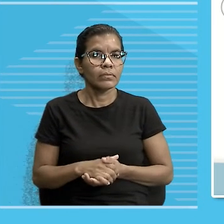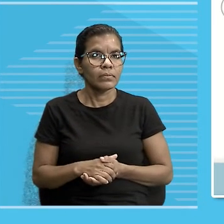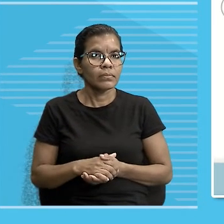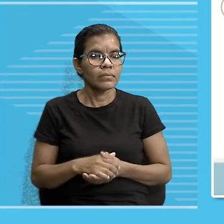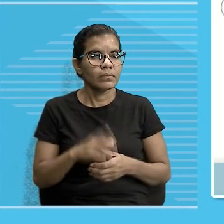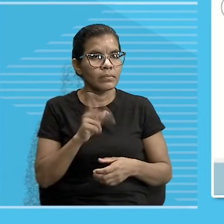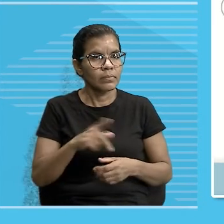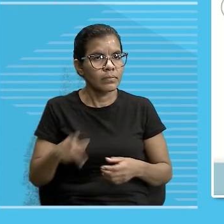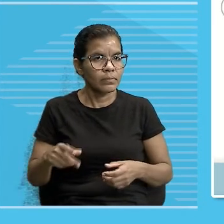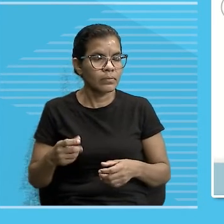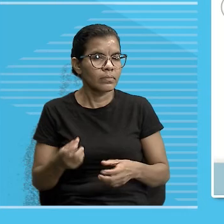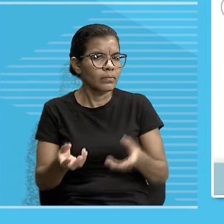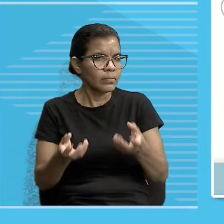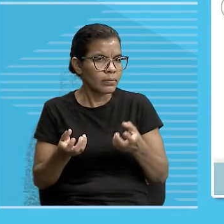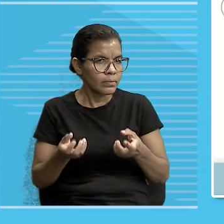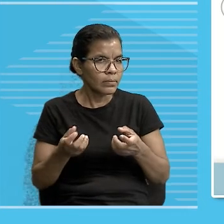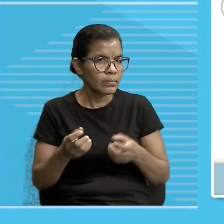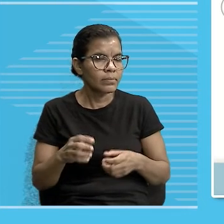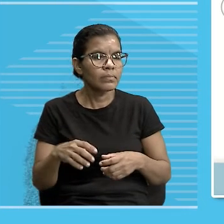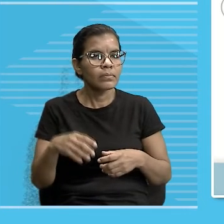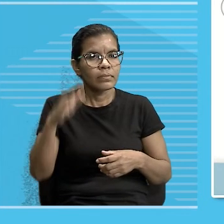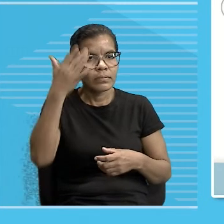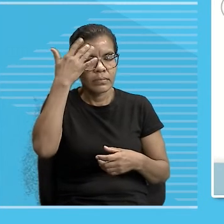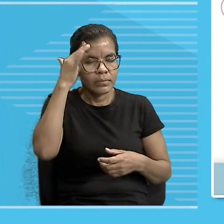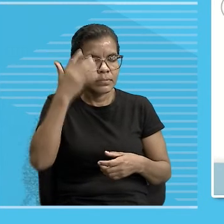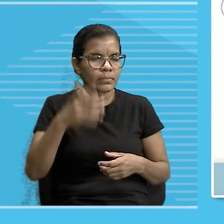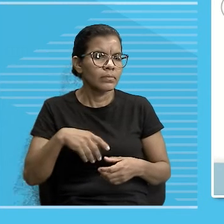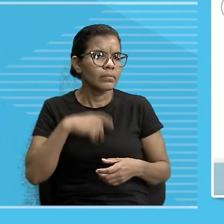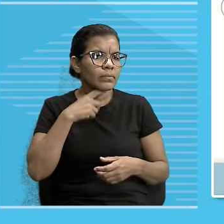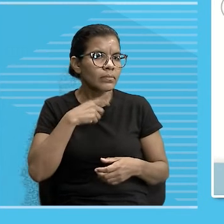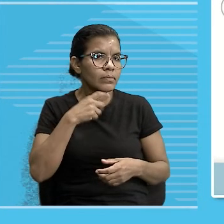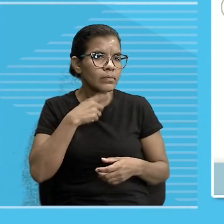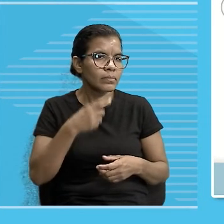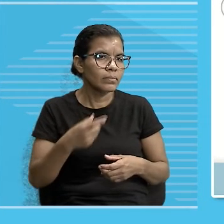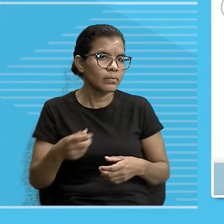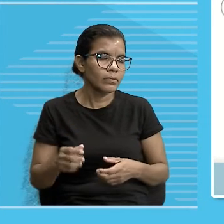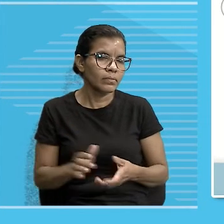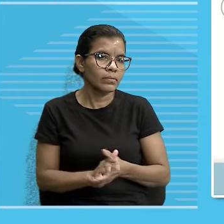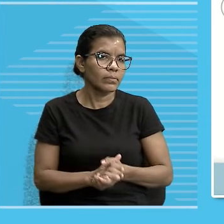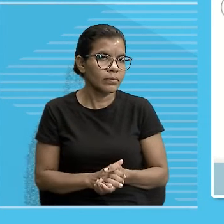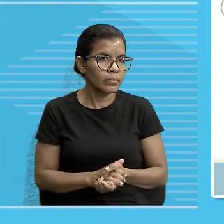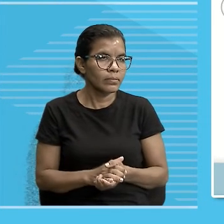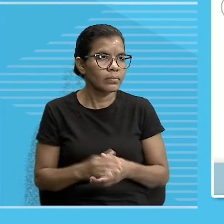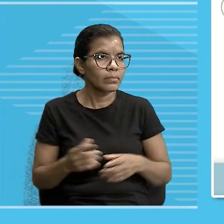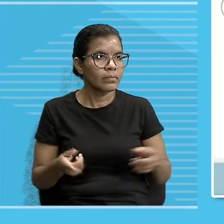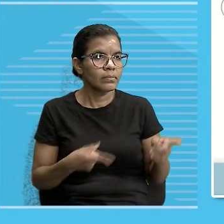Quero saber se ficou alguma dúvida na resolução dessa segunda questão.